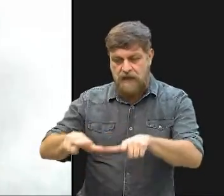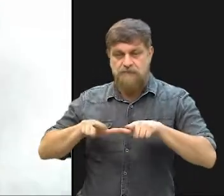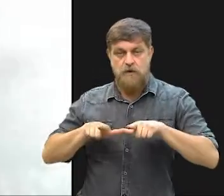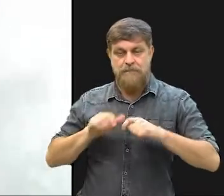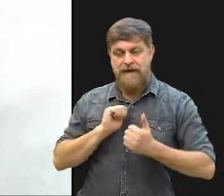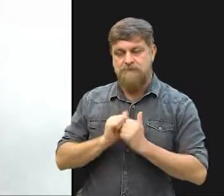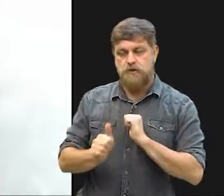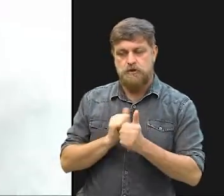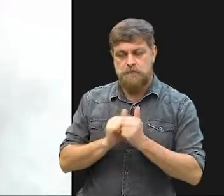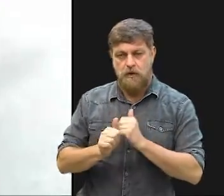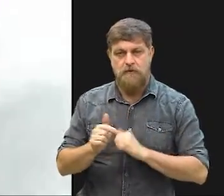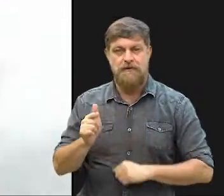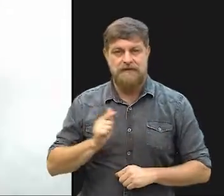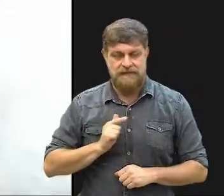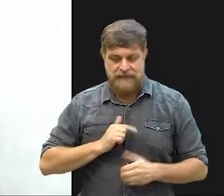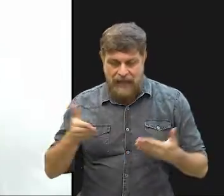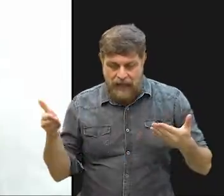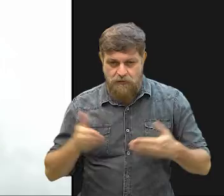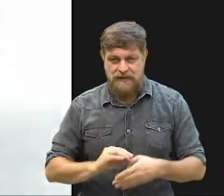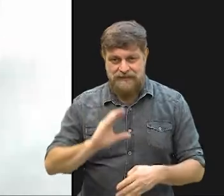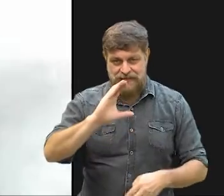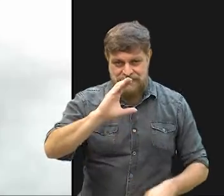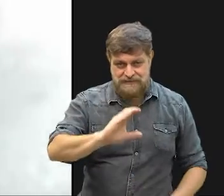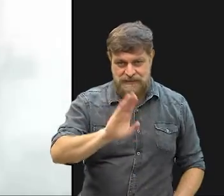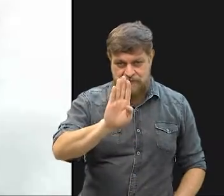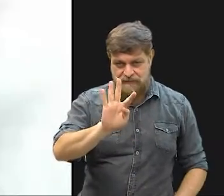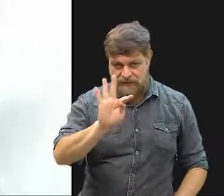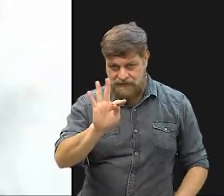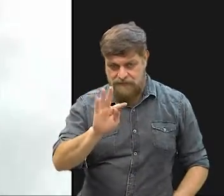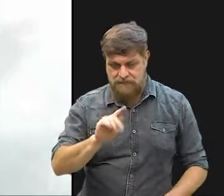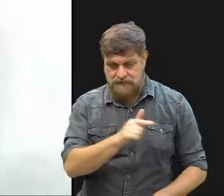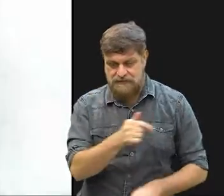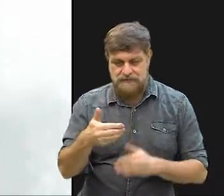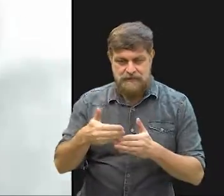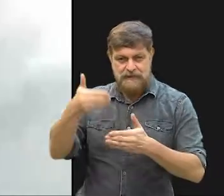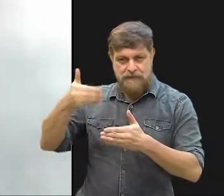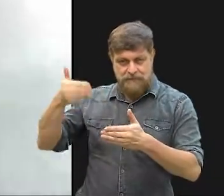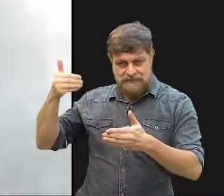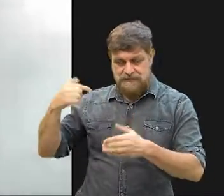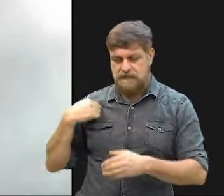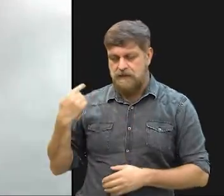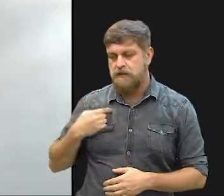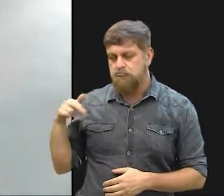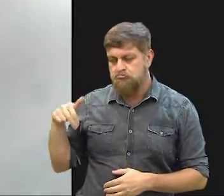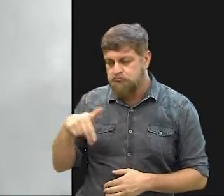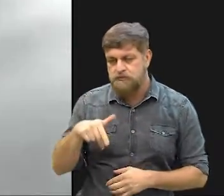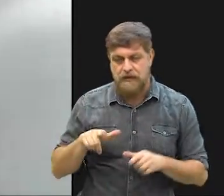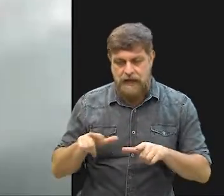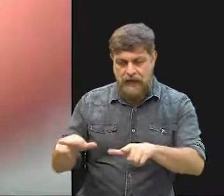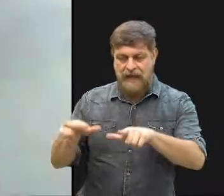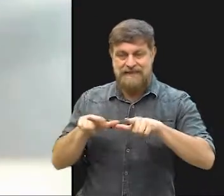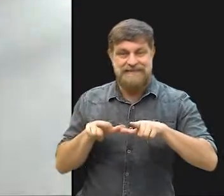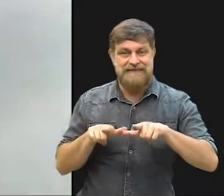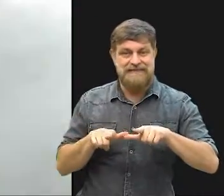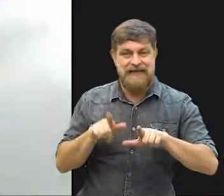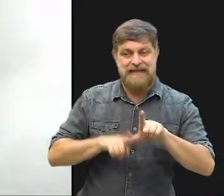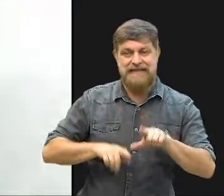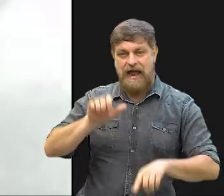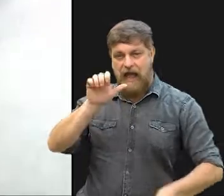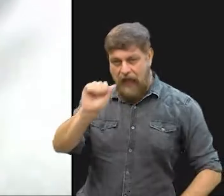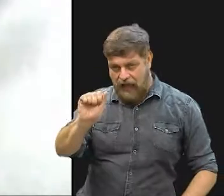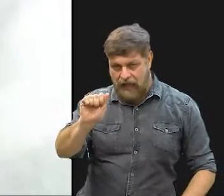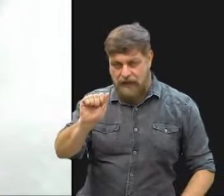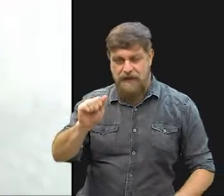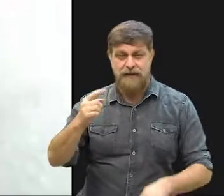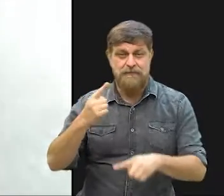em futebol, a gente tem agora na CBF. Então, assim, inclusive, semana passada eu estava passando a licença A da